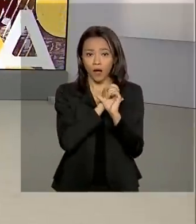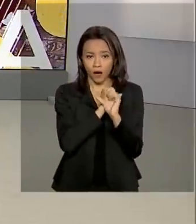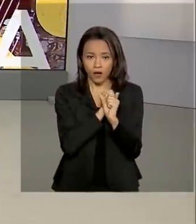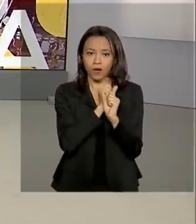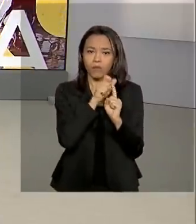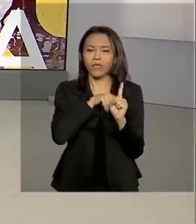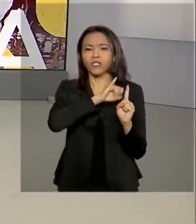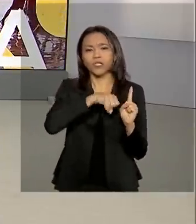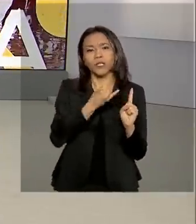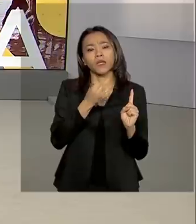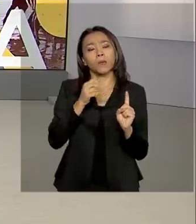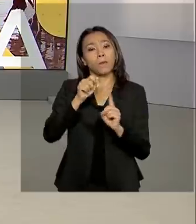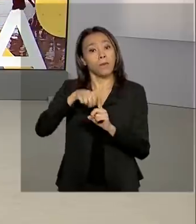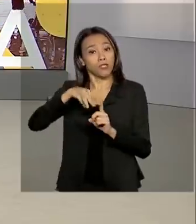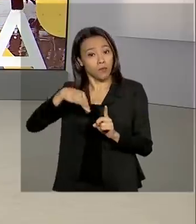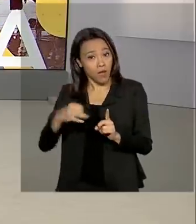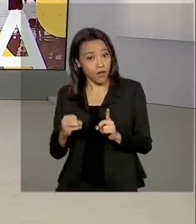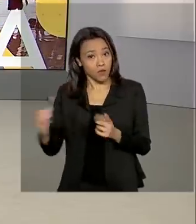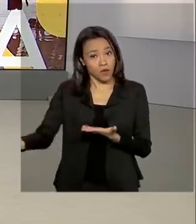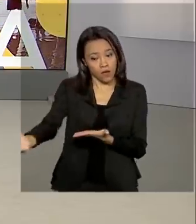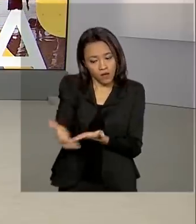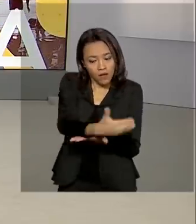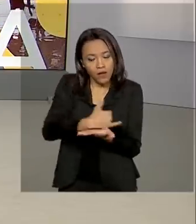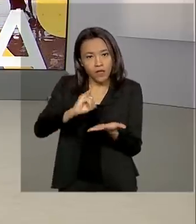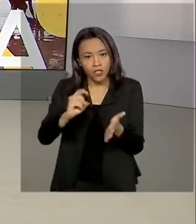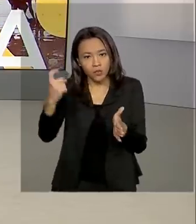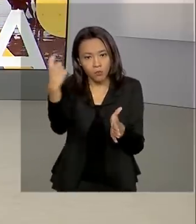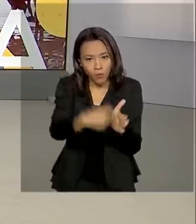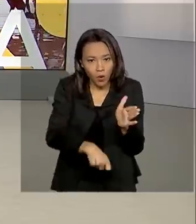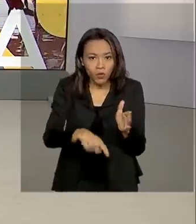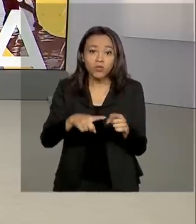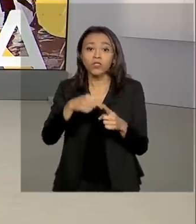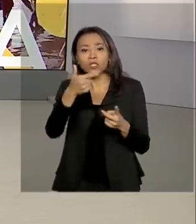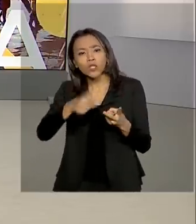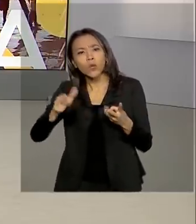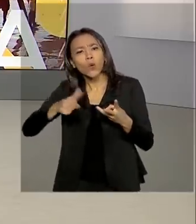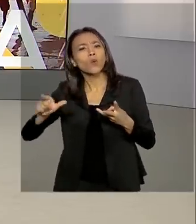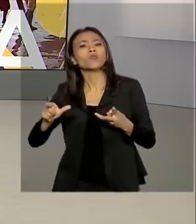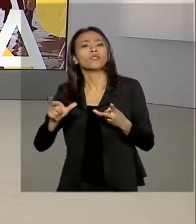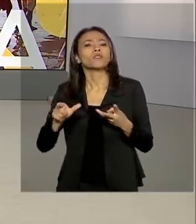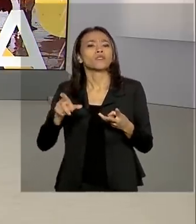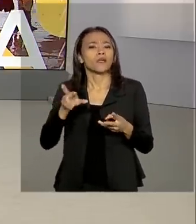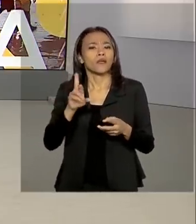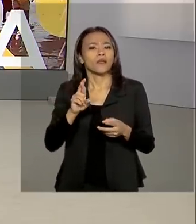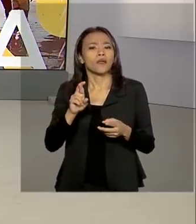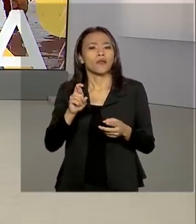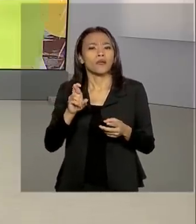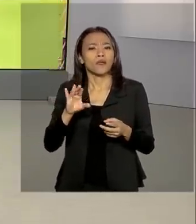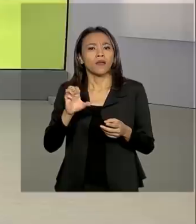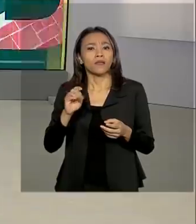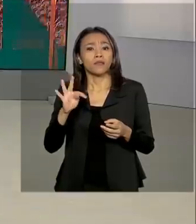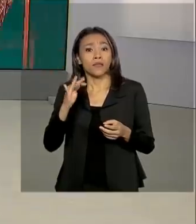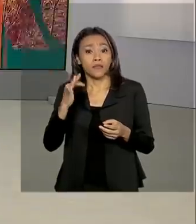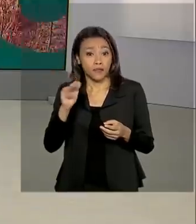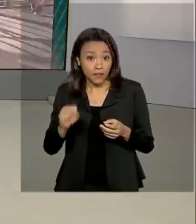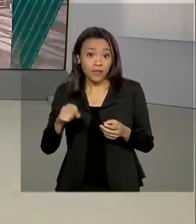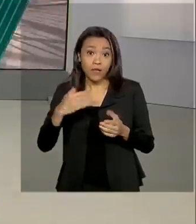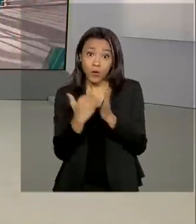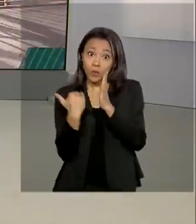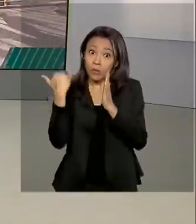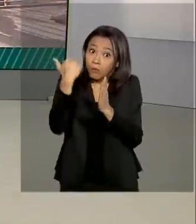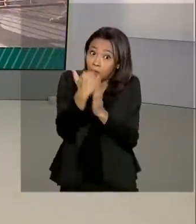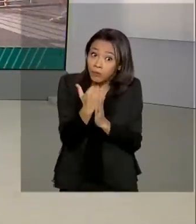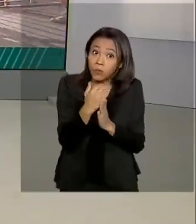março deste ano, a arrecadação de impostos, contribuições e demais receitas federais, ultrapassou R 400 bilhões.